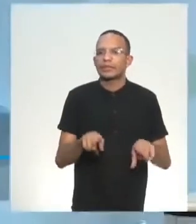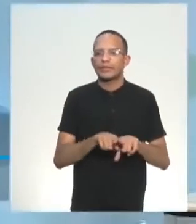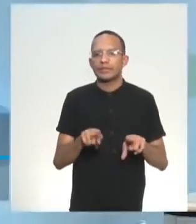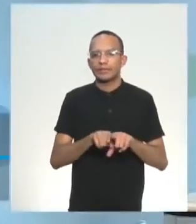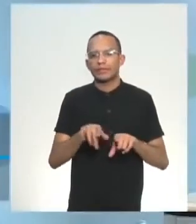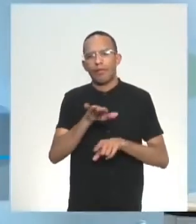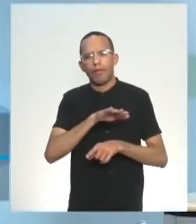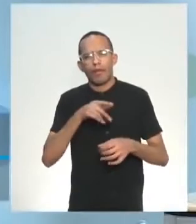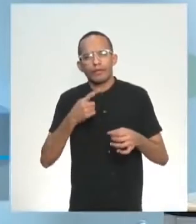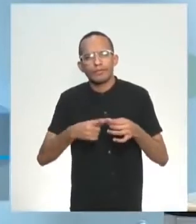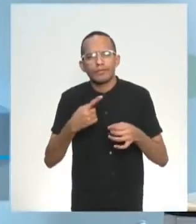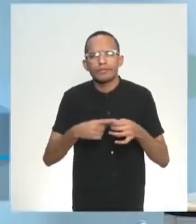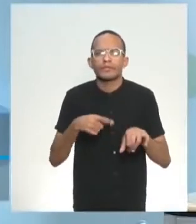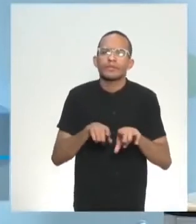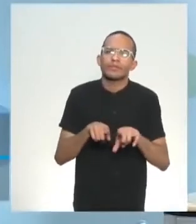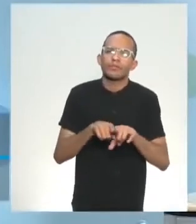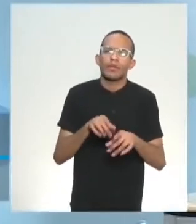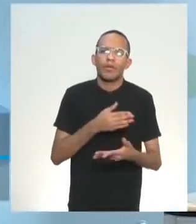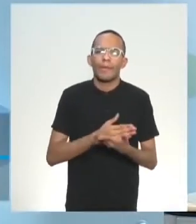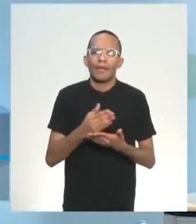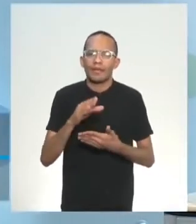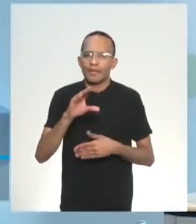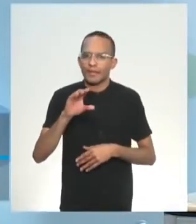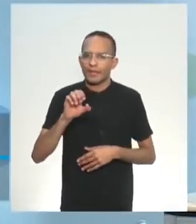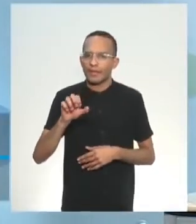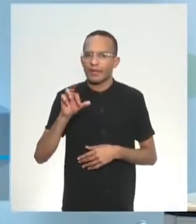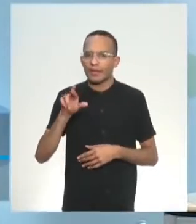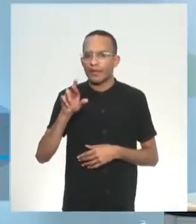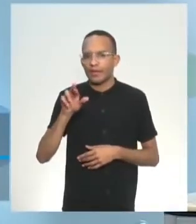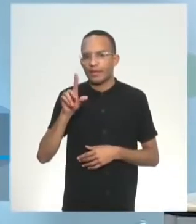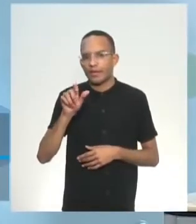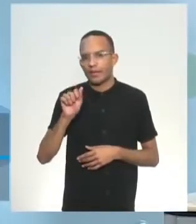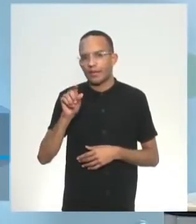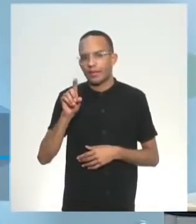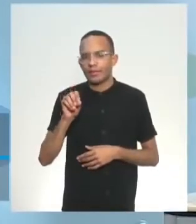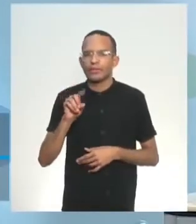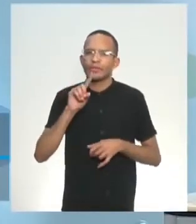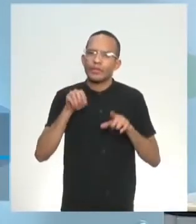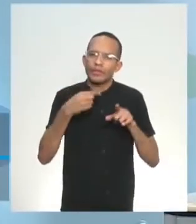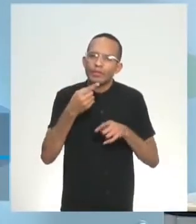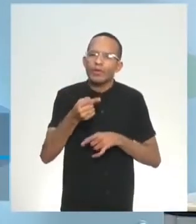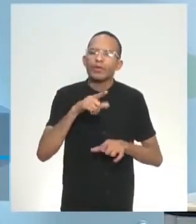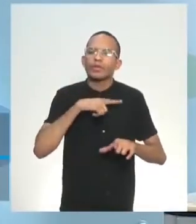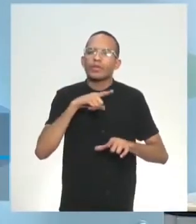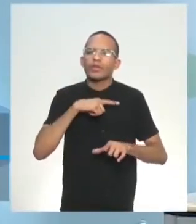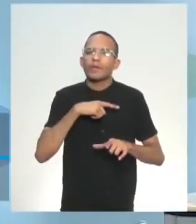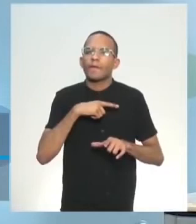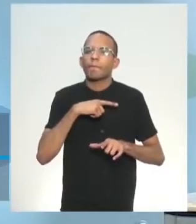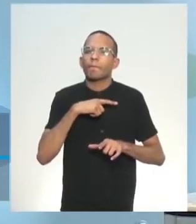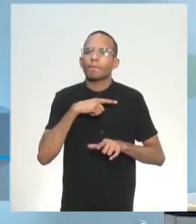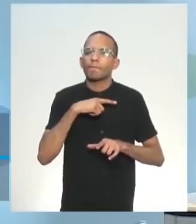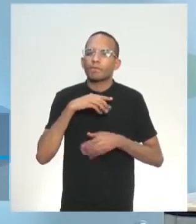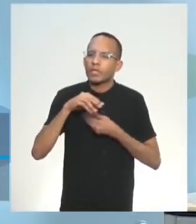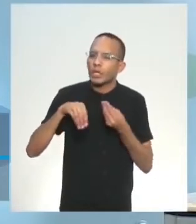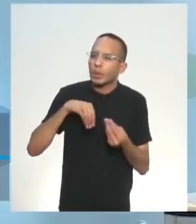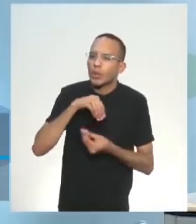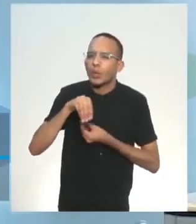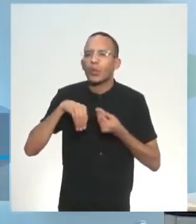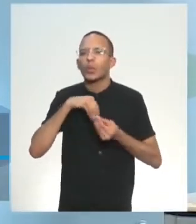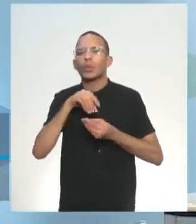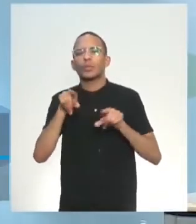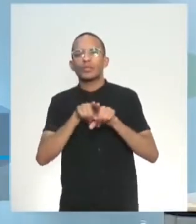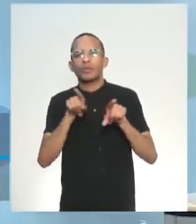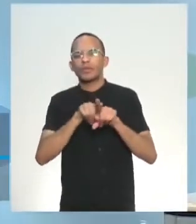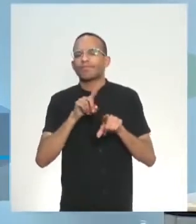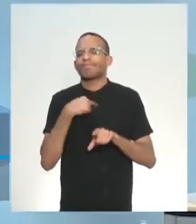para o interiorzão ali, aí começa Cerrado, né? Depois, acho que, se eu não me engano, tem uma mistura ali.